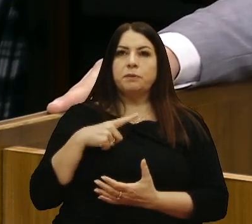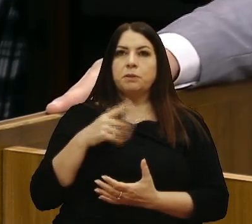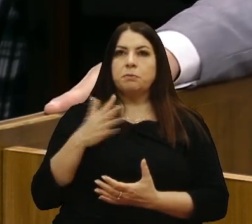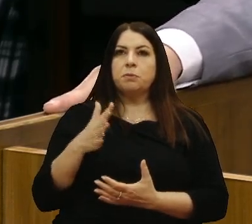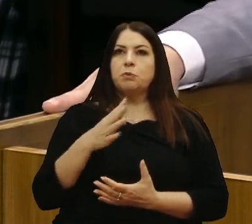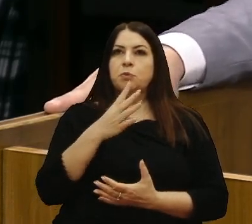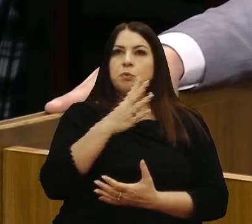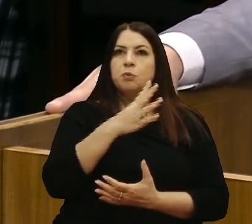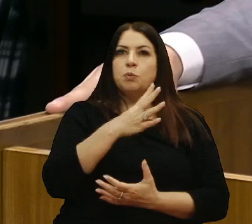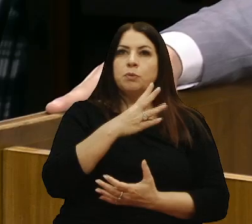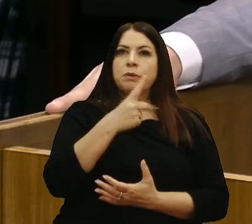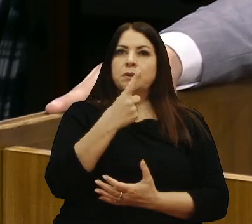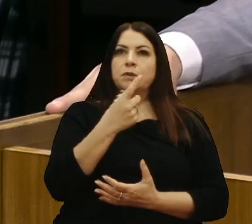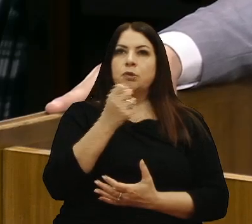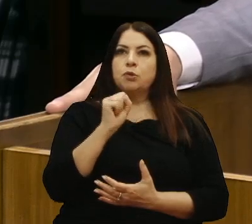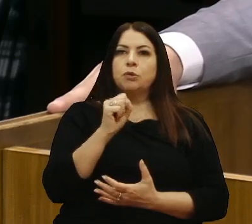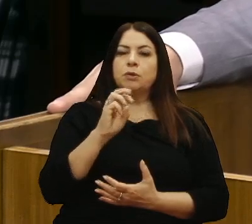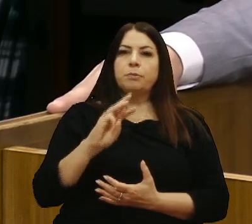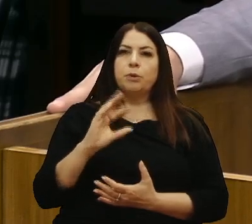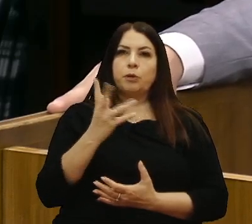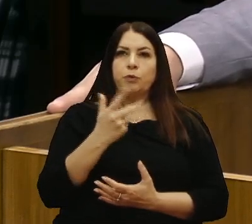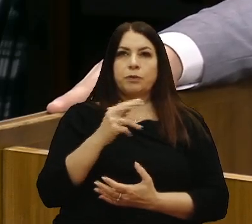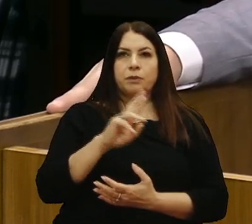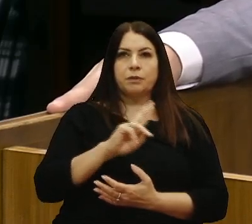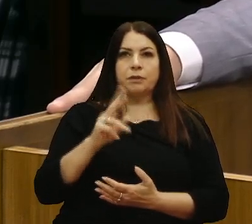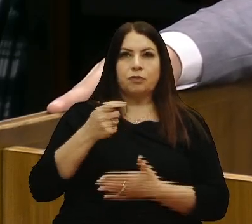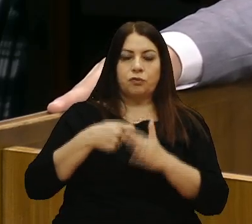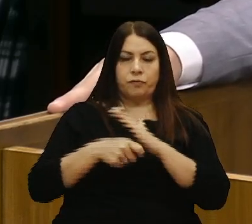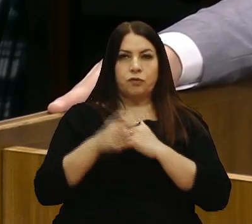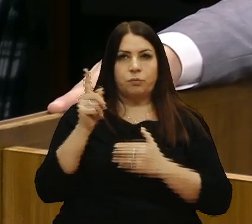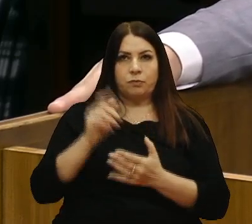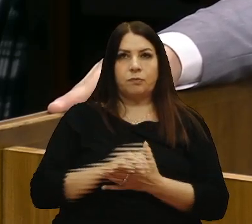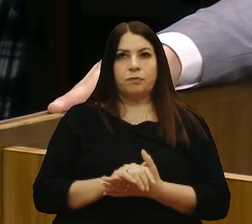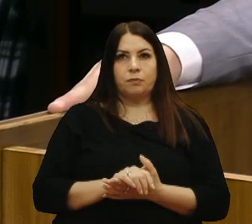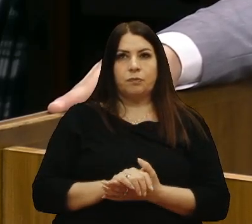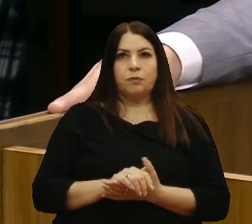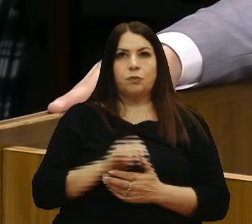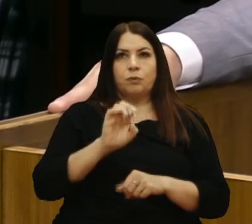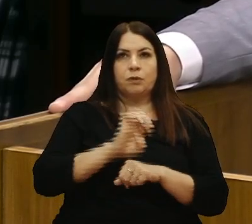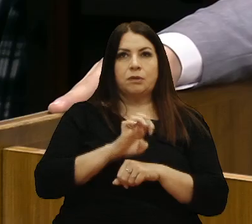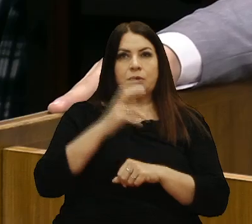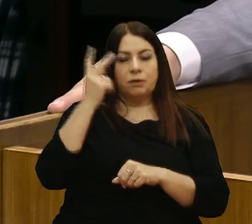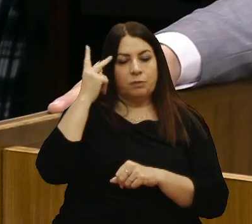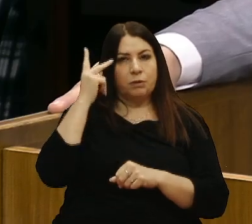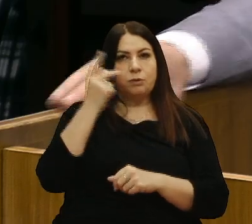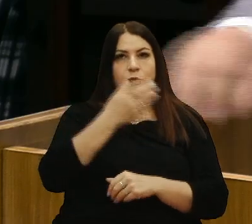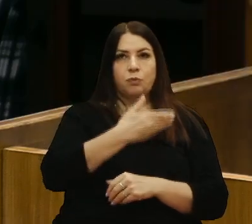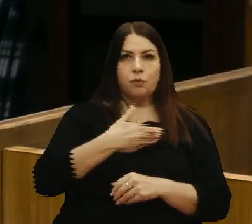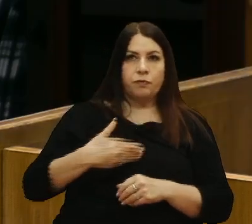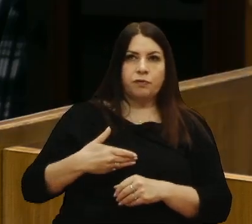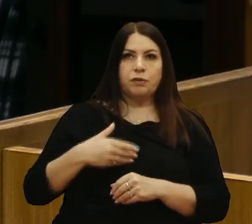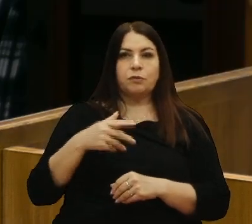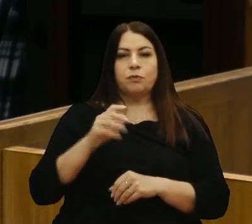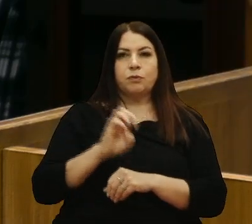de 418 milhões de reais de investimento do Estado de São Paulo, do governo do Estado.